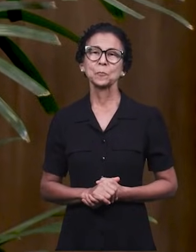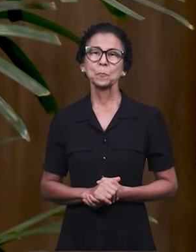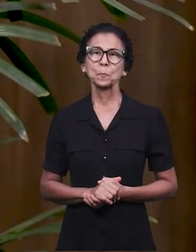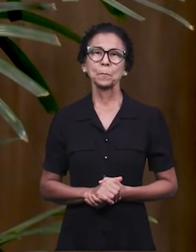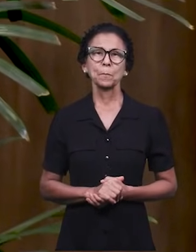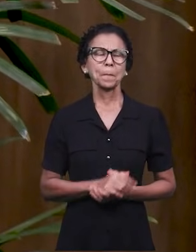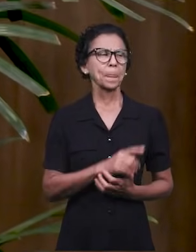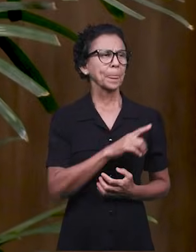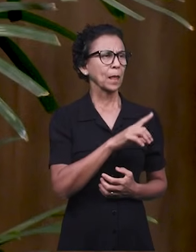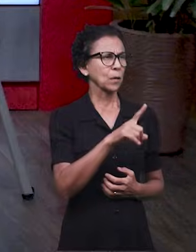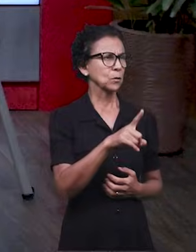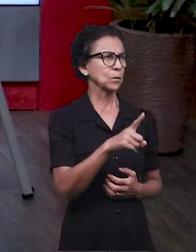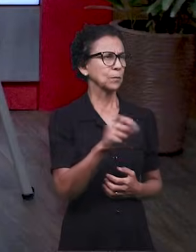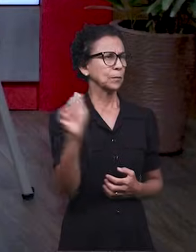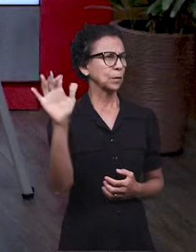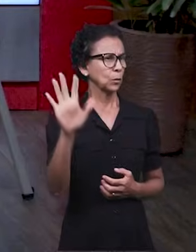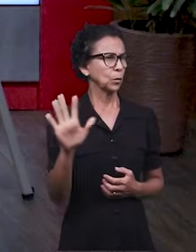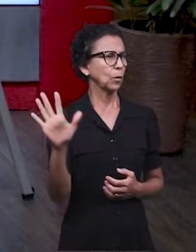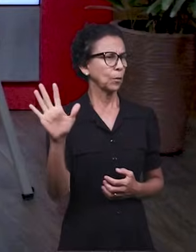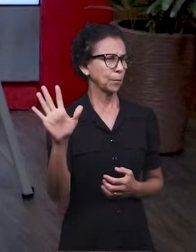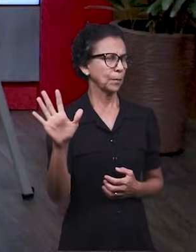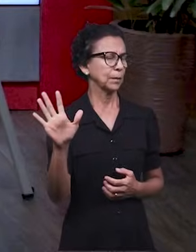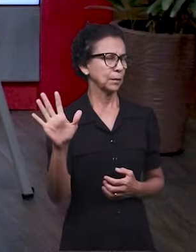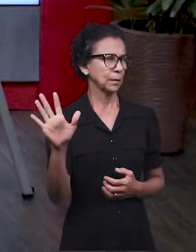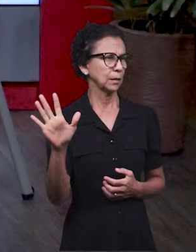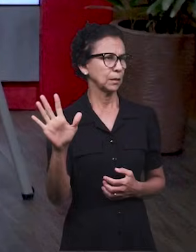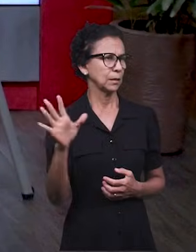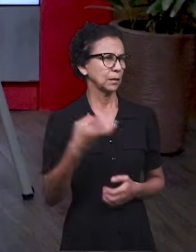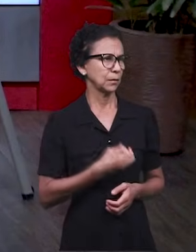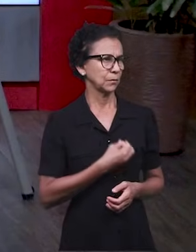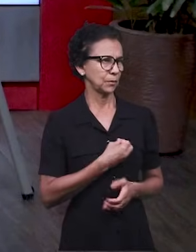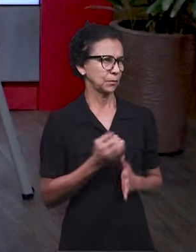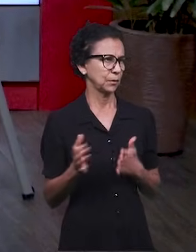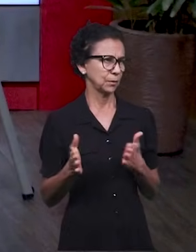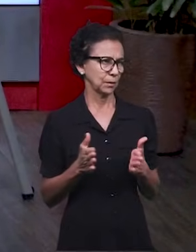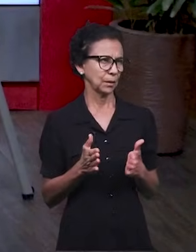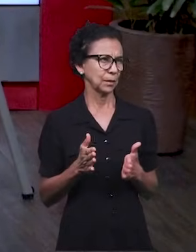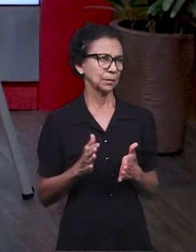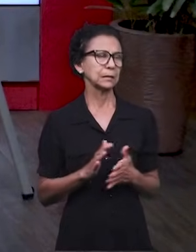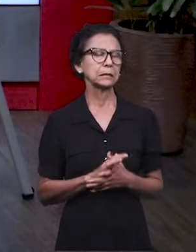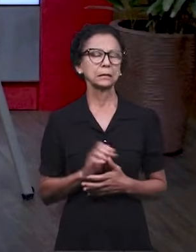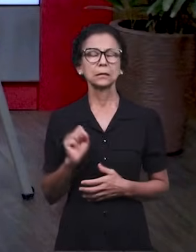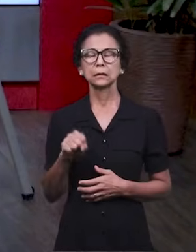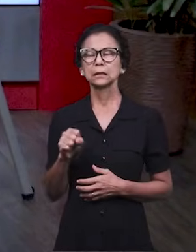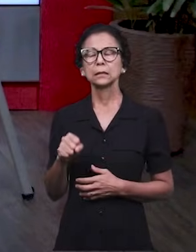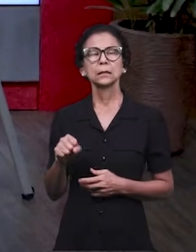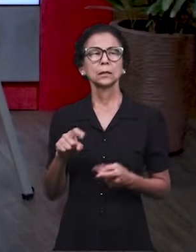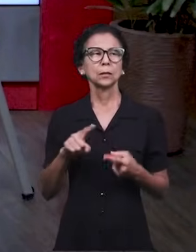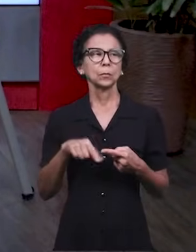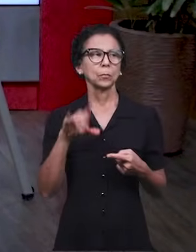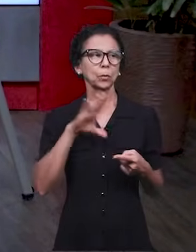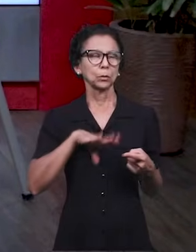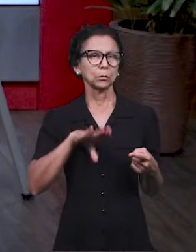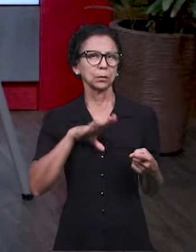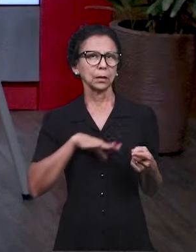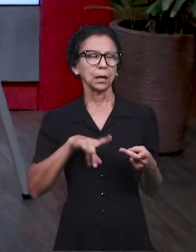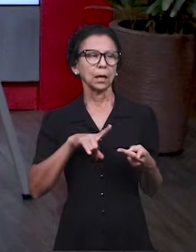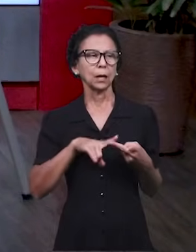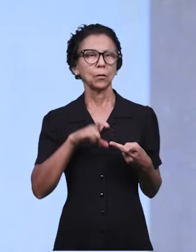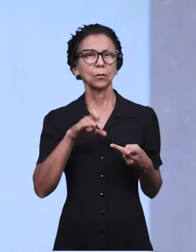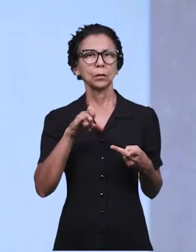passagem pela Europa também, né? Sim, além da Ucrânia. Você vê em Portugal, na